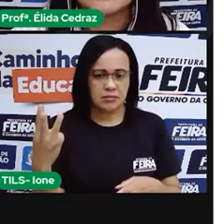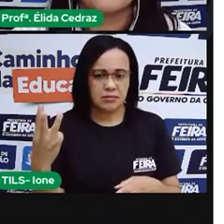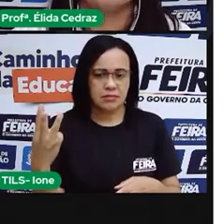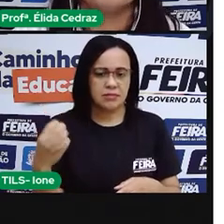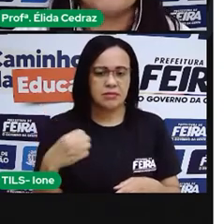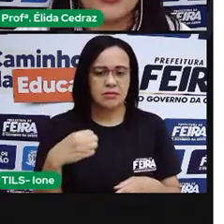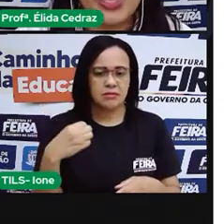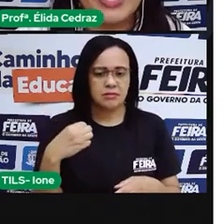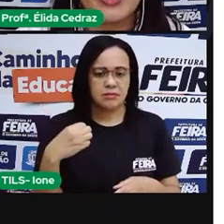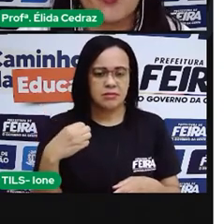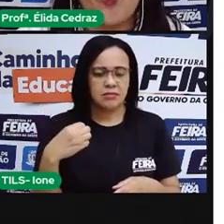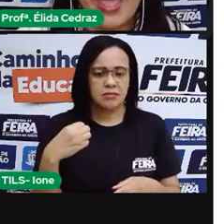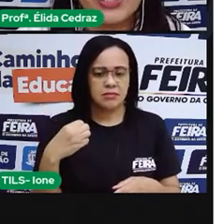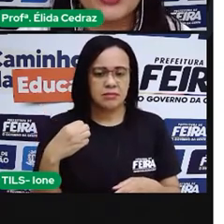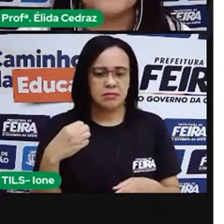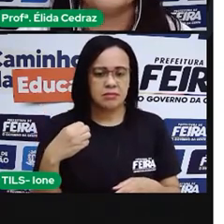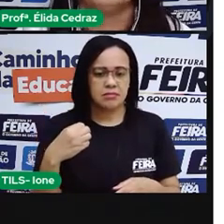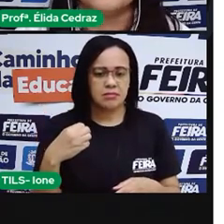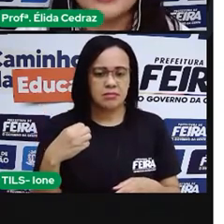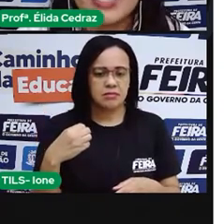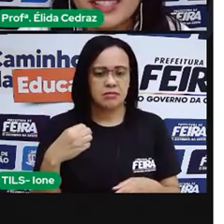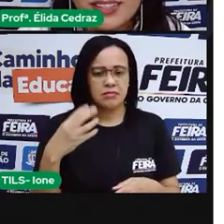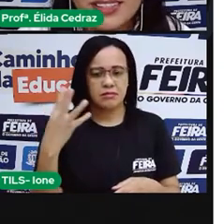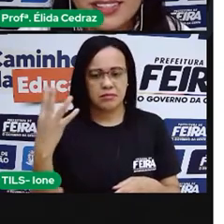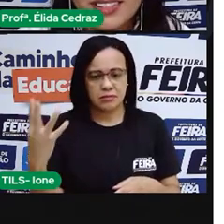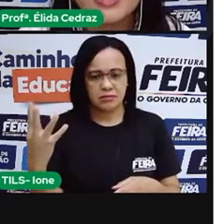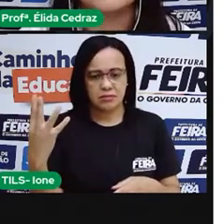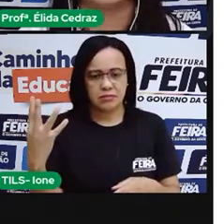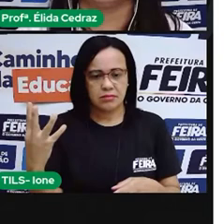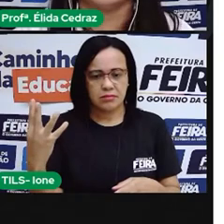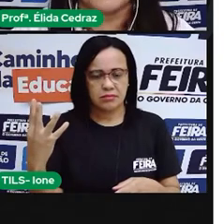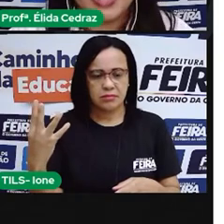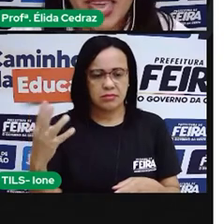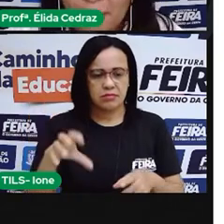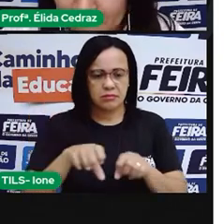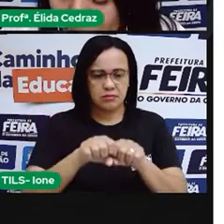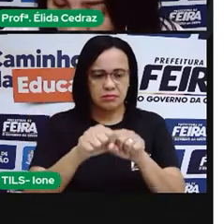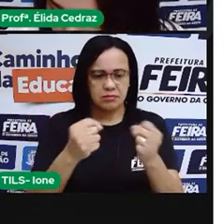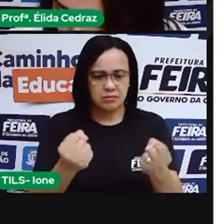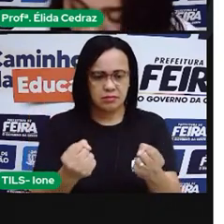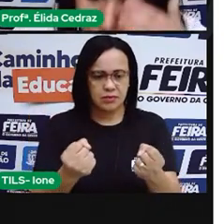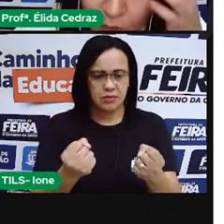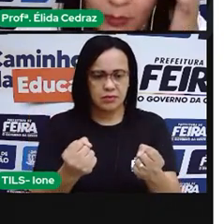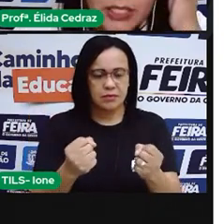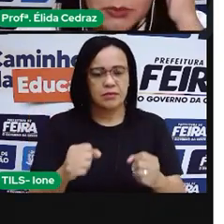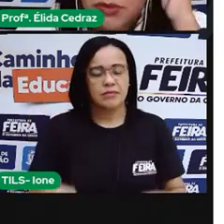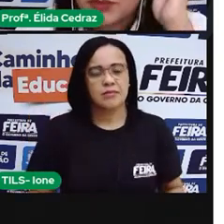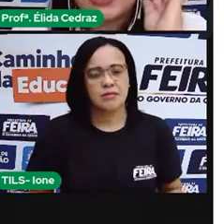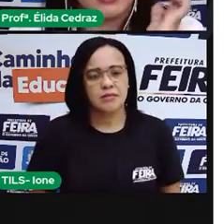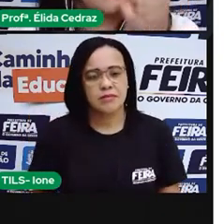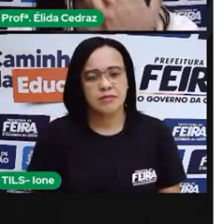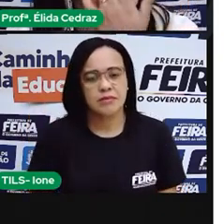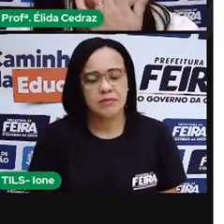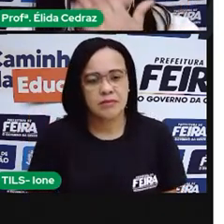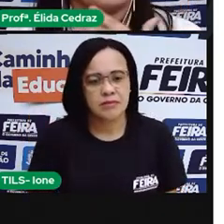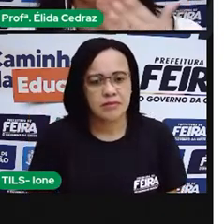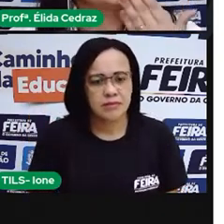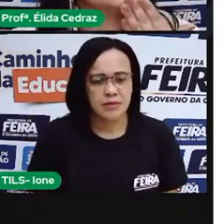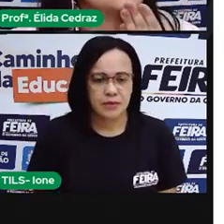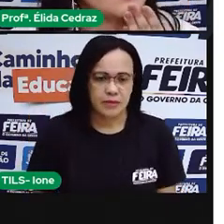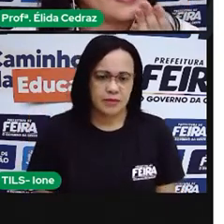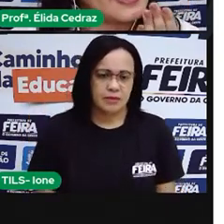três. Fora quatro, que quebrou, isso mesmo, vamos lá.